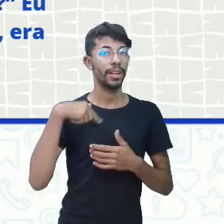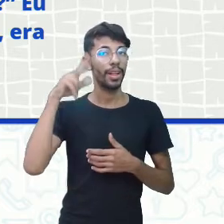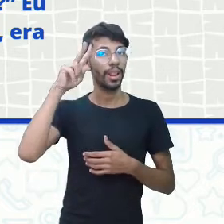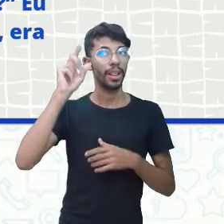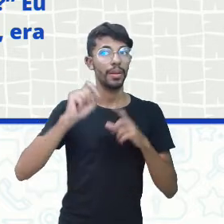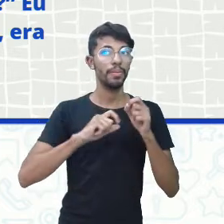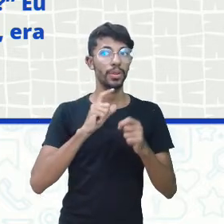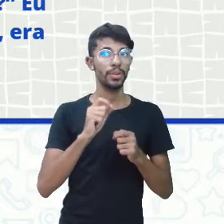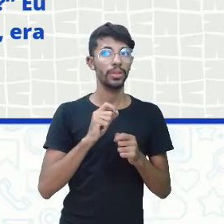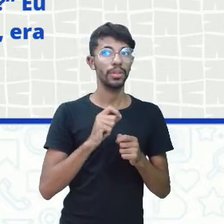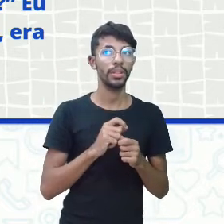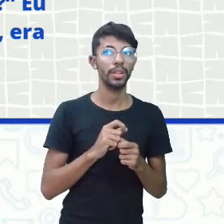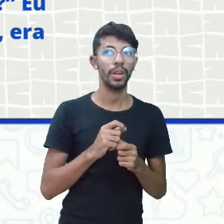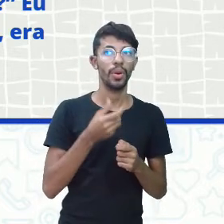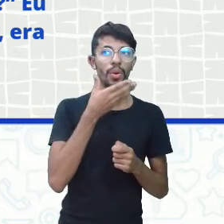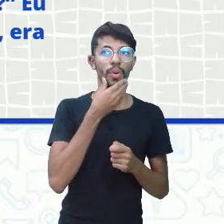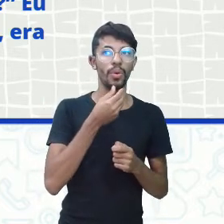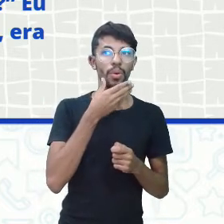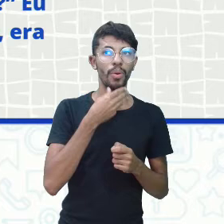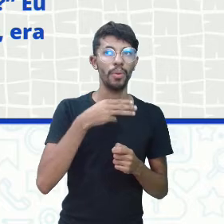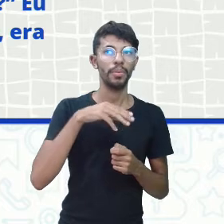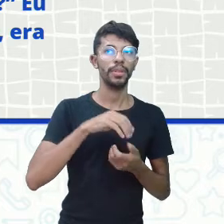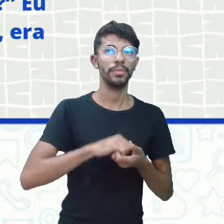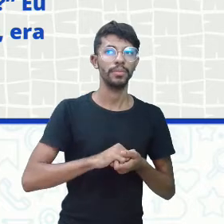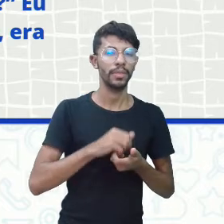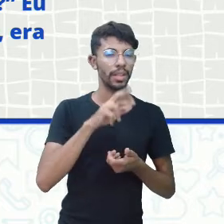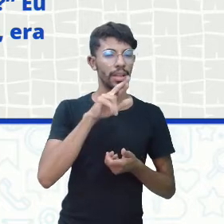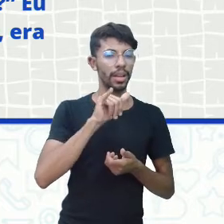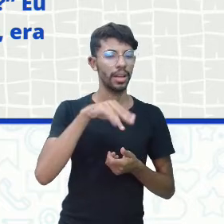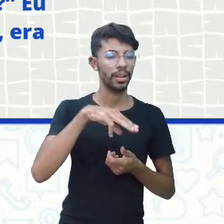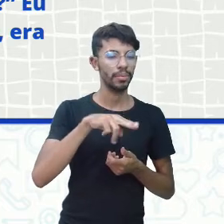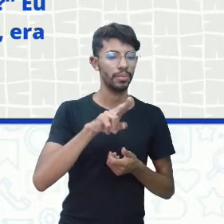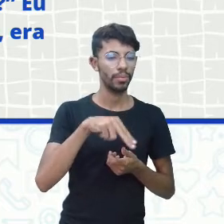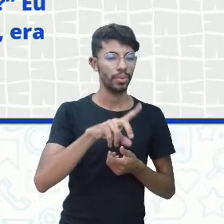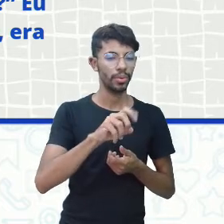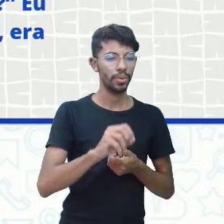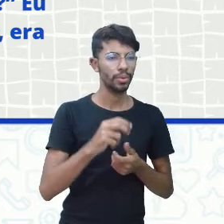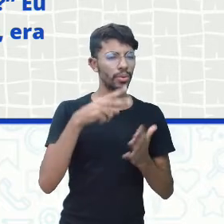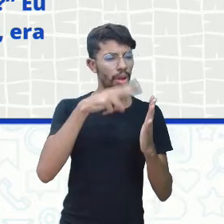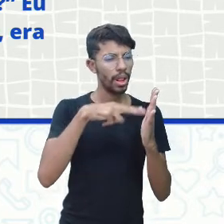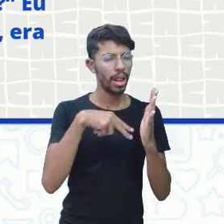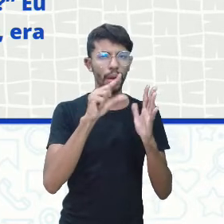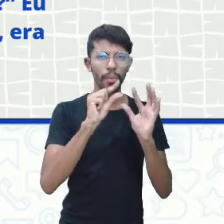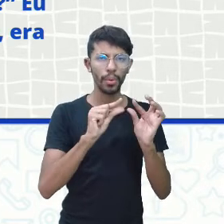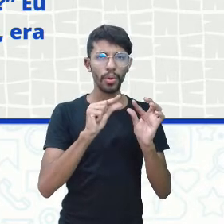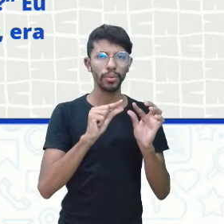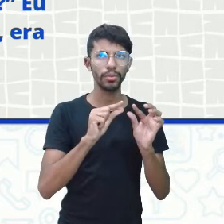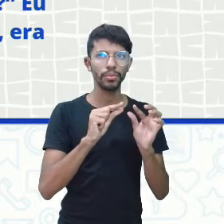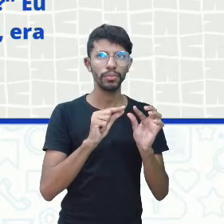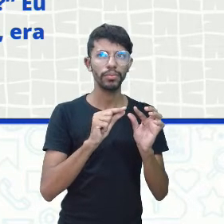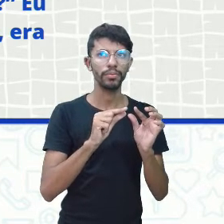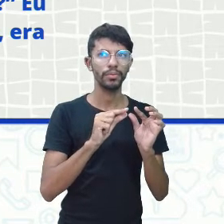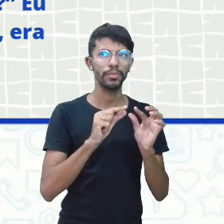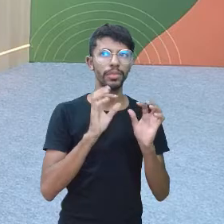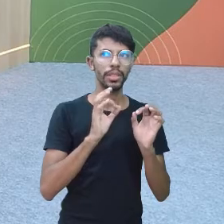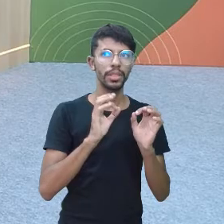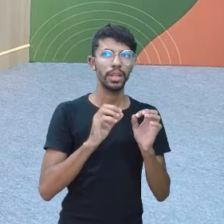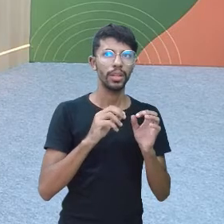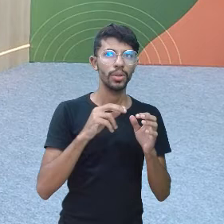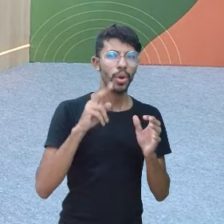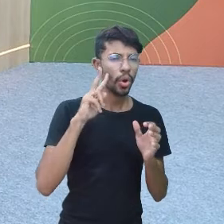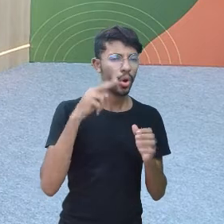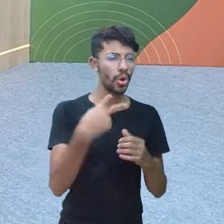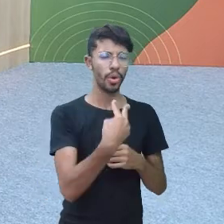foi Raimundo Magalhães Júnior que olhou, leu um pedaço, olhou para mim e disse, você copiou isso de quem? Olha aí, estavam